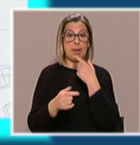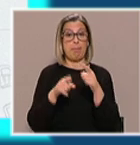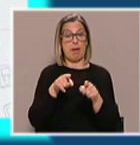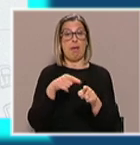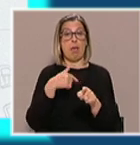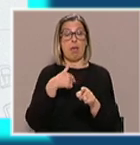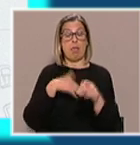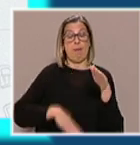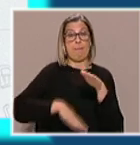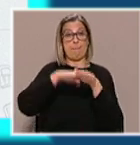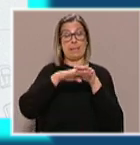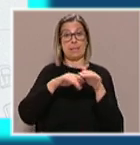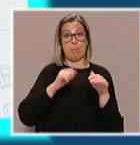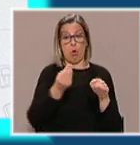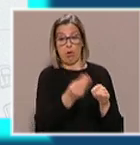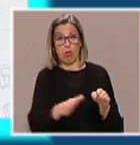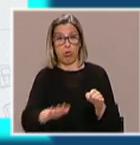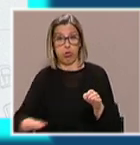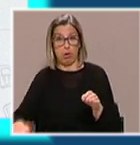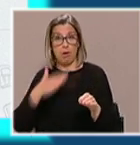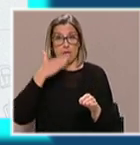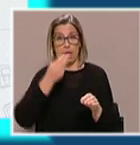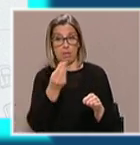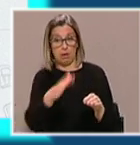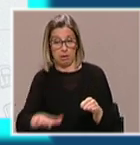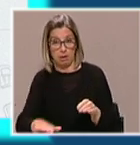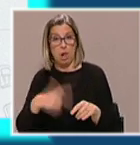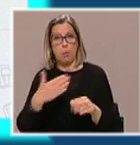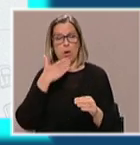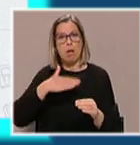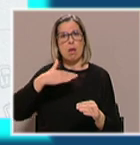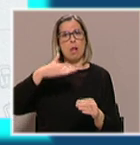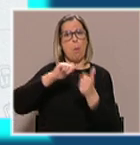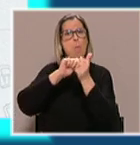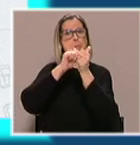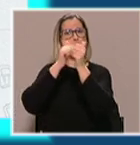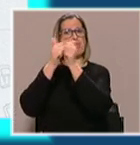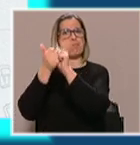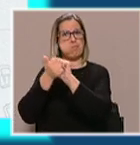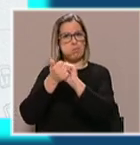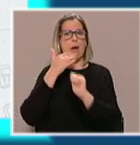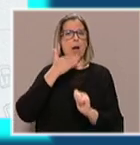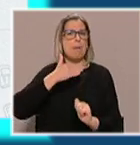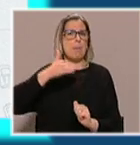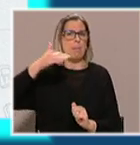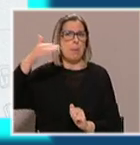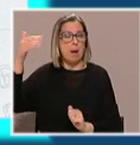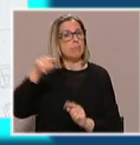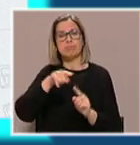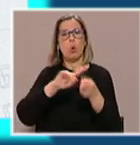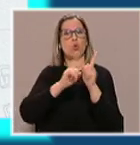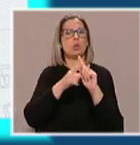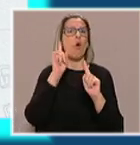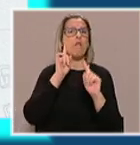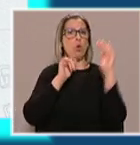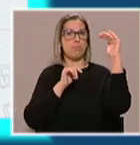e depois, ao longo da nossa vida, vai diminuindo, atingindo valores mínimos próximo da